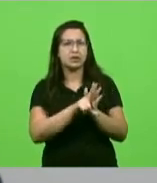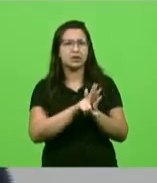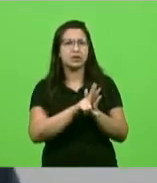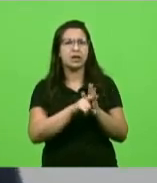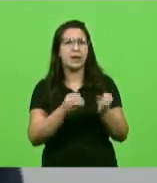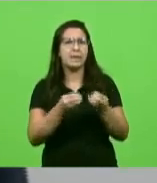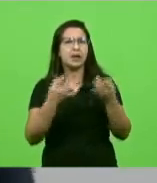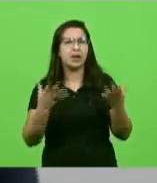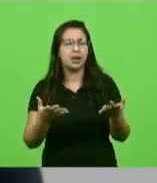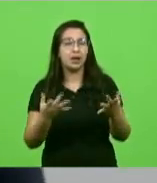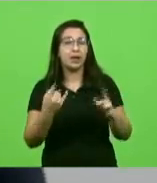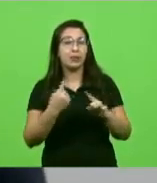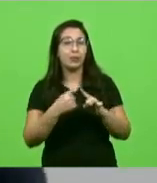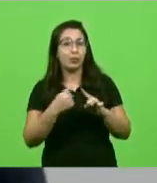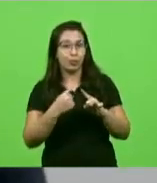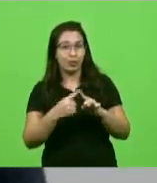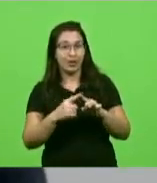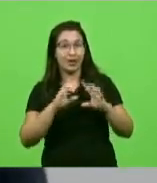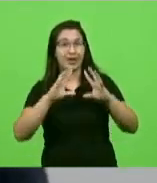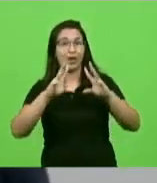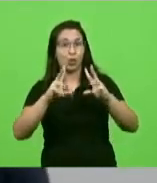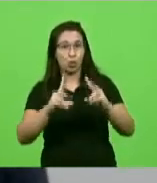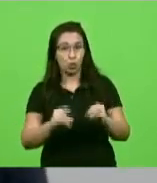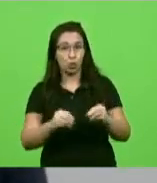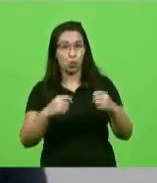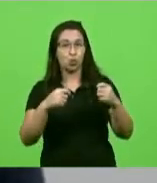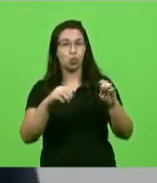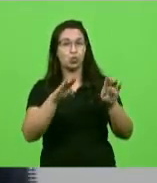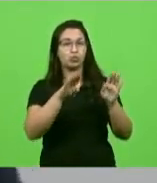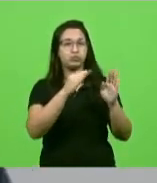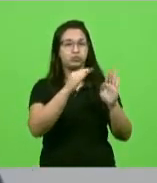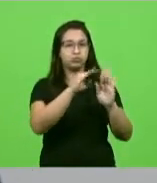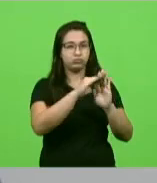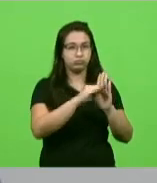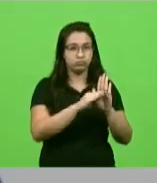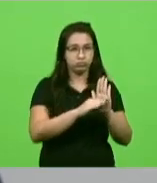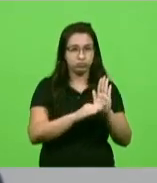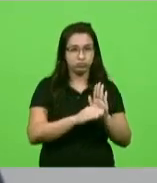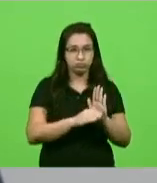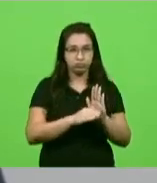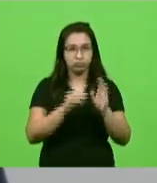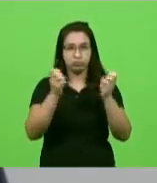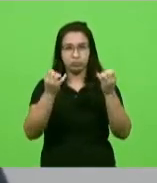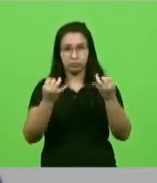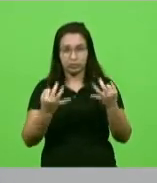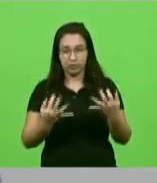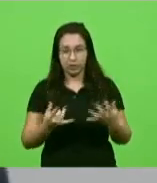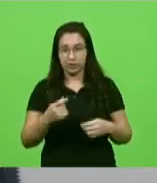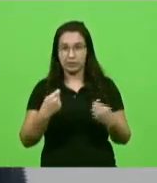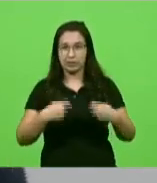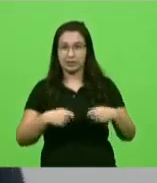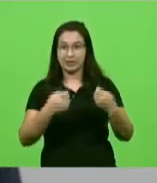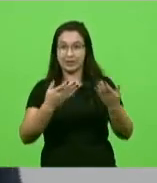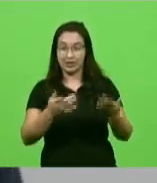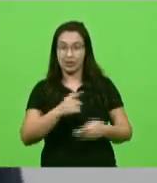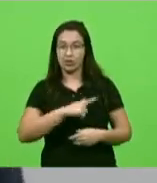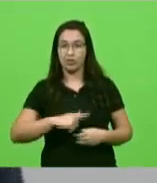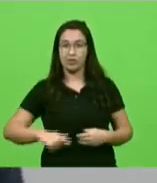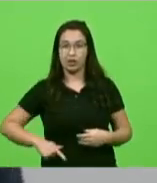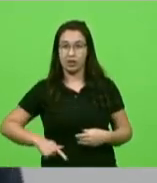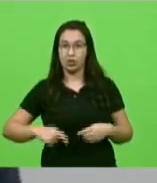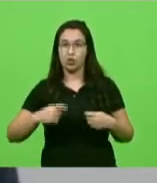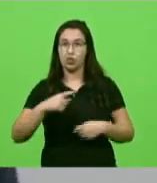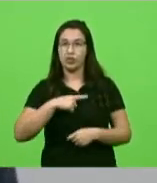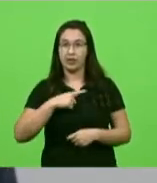reforçar todo o quadro de indícios que, por suas manifestações, o senhor governador detinha, em tese, ciência